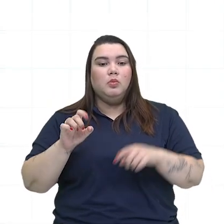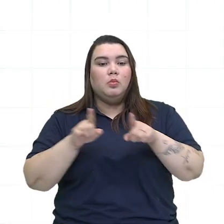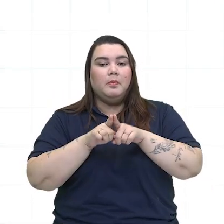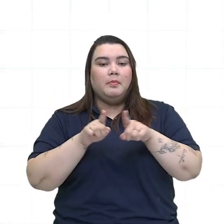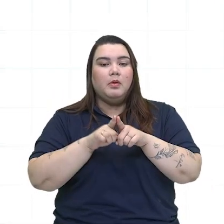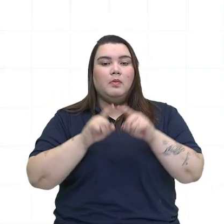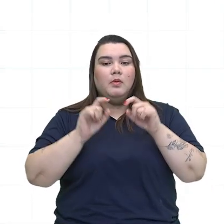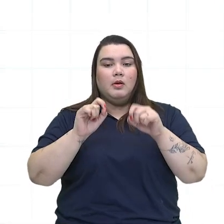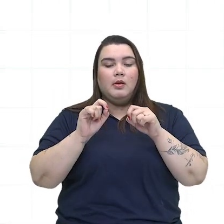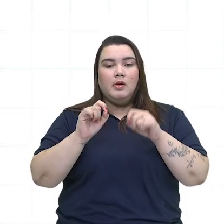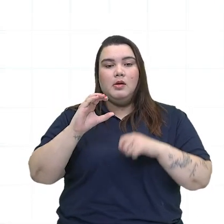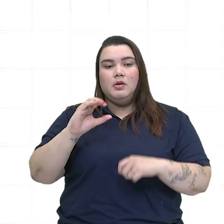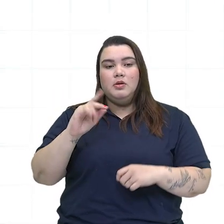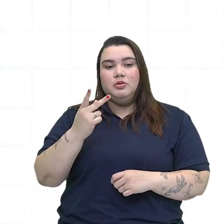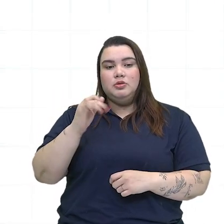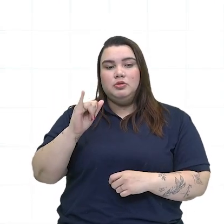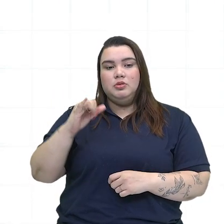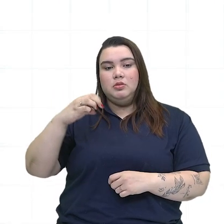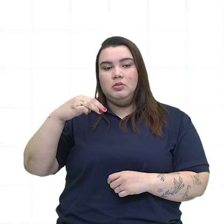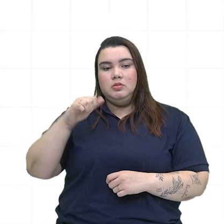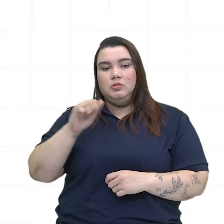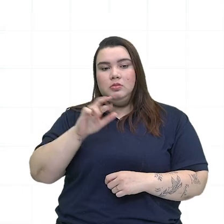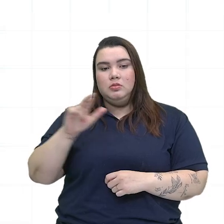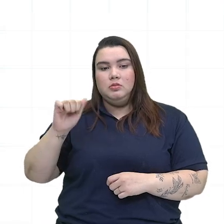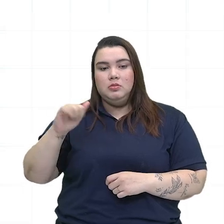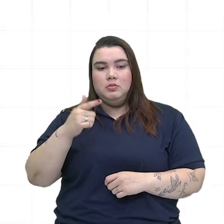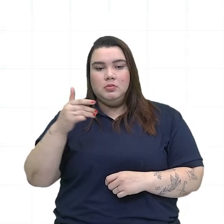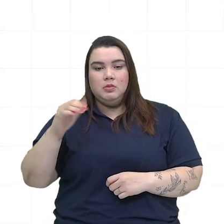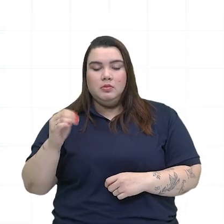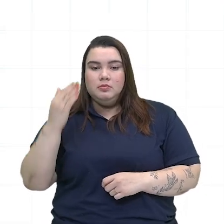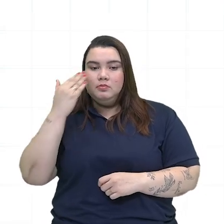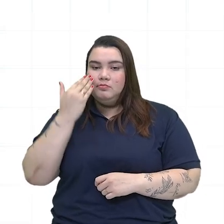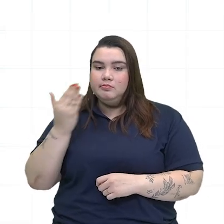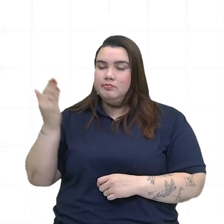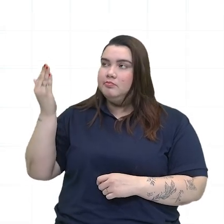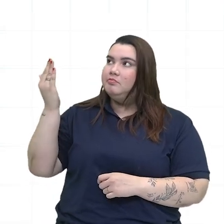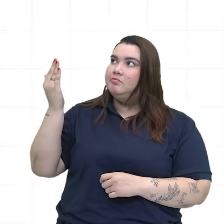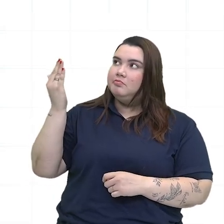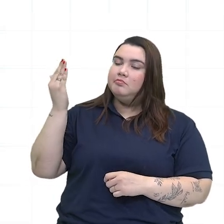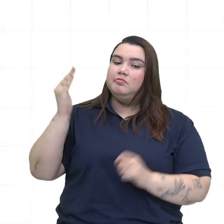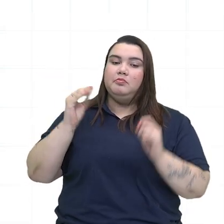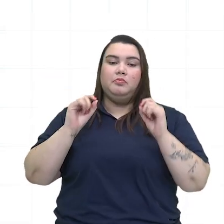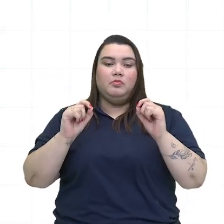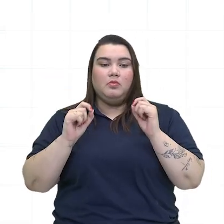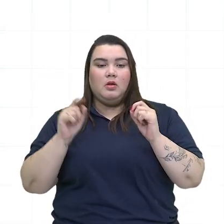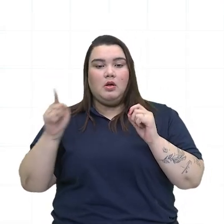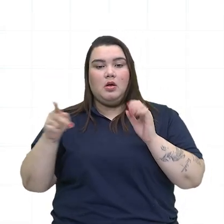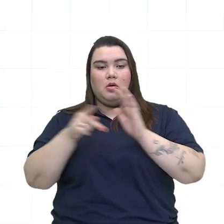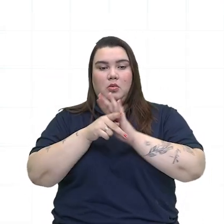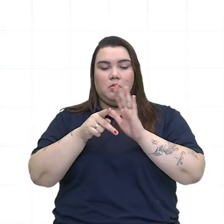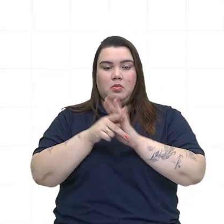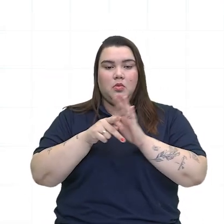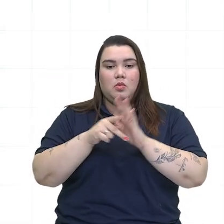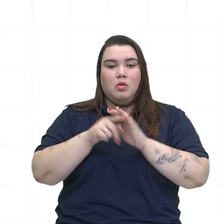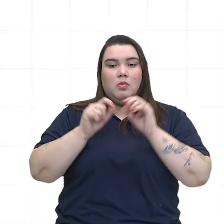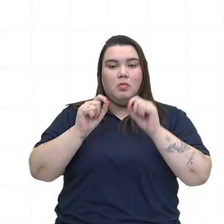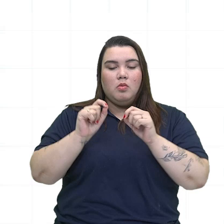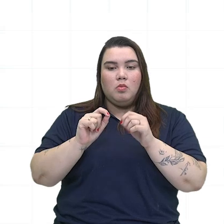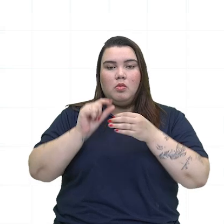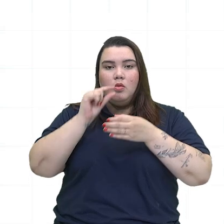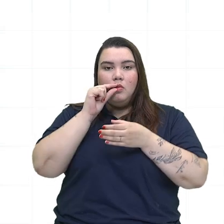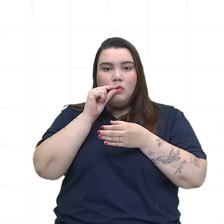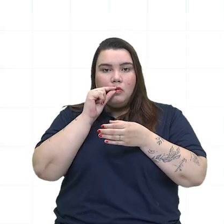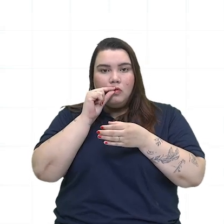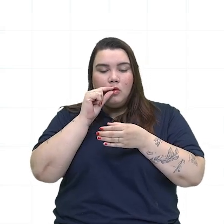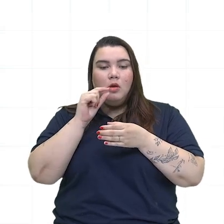chimarrão, né, que vai ser representado aí por nós. Então, o chimarrão é uma bebida típica gaúcha feita